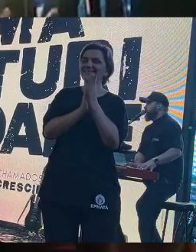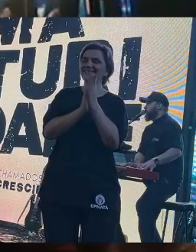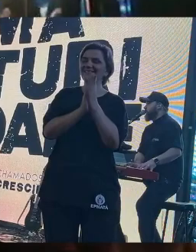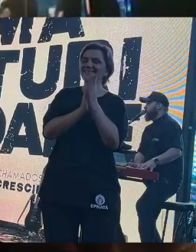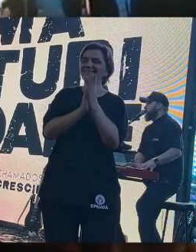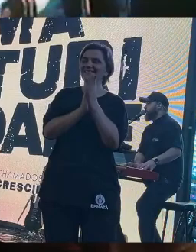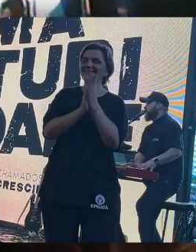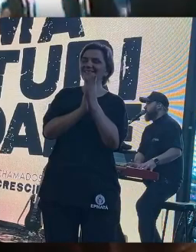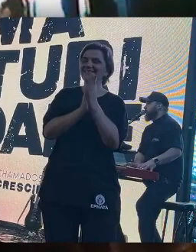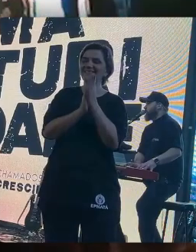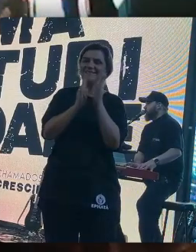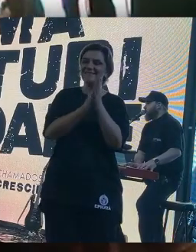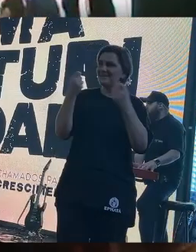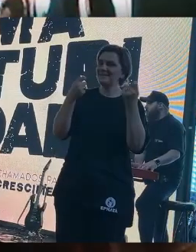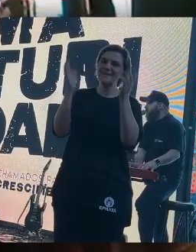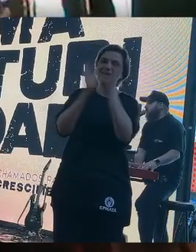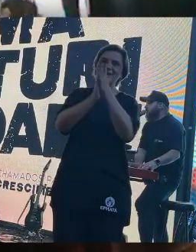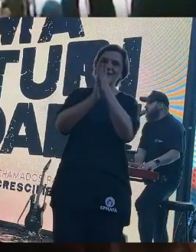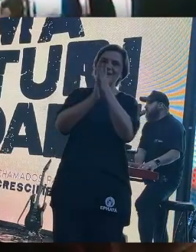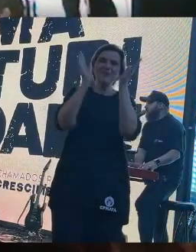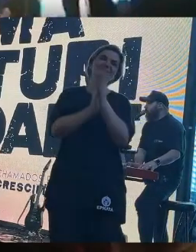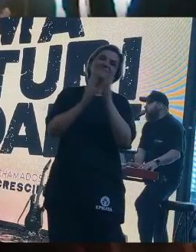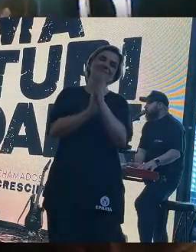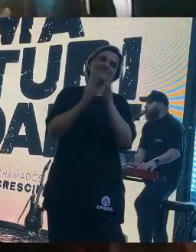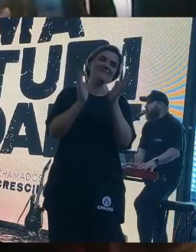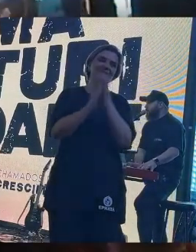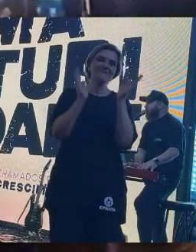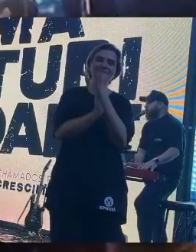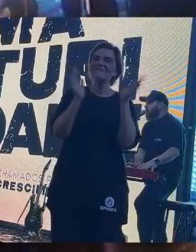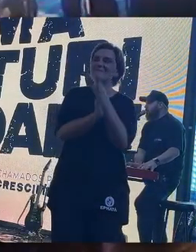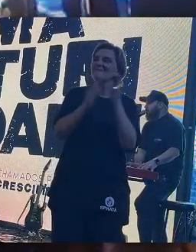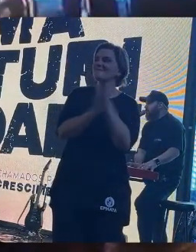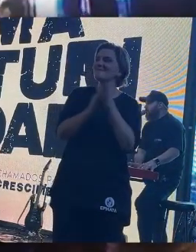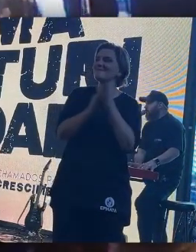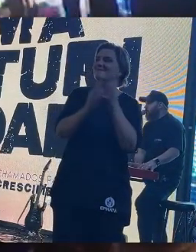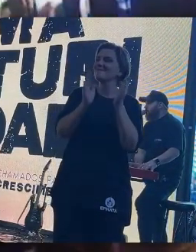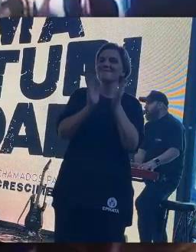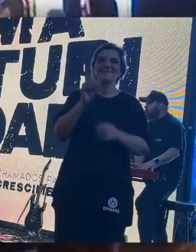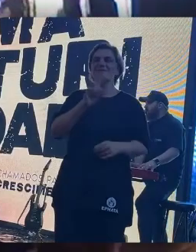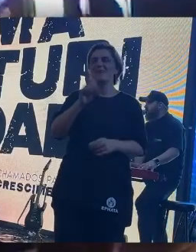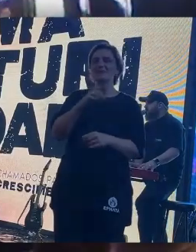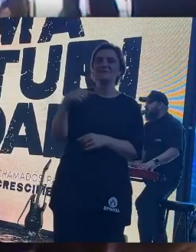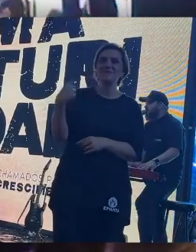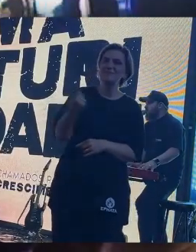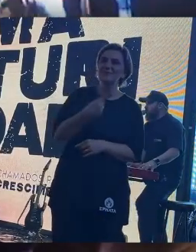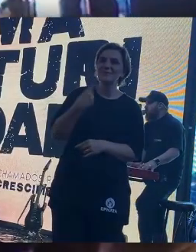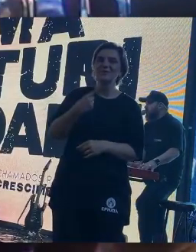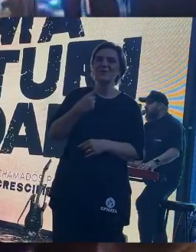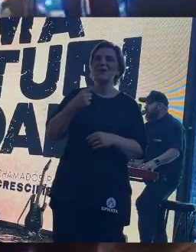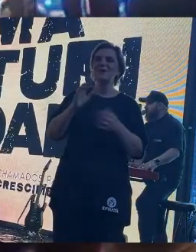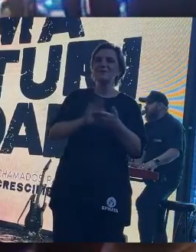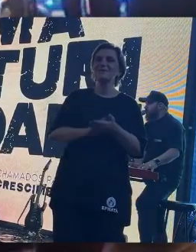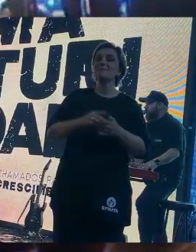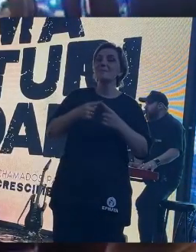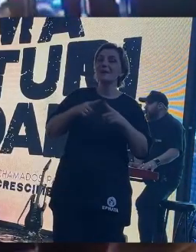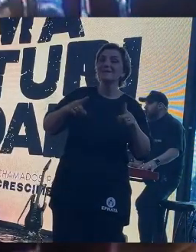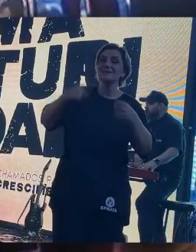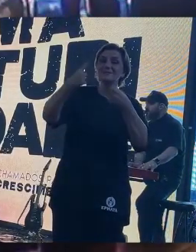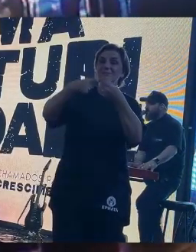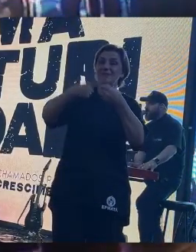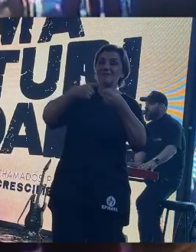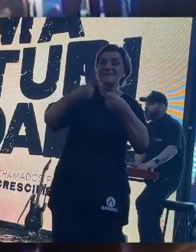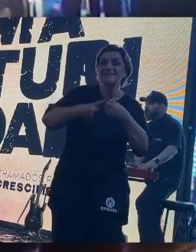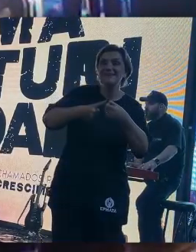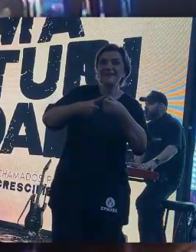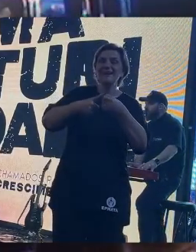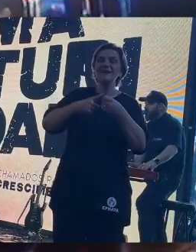Ah, irmão, celebra, porque não é sobre mim, não é sobre um homem, é sobre uma cidade, é sobre o